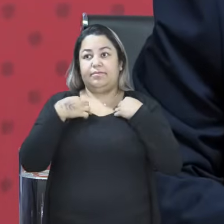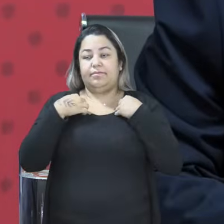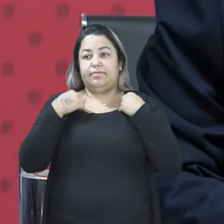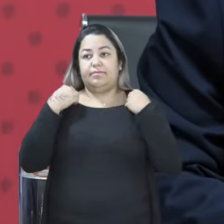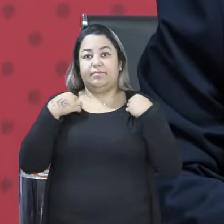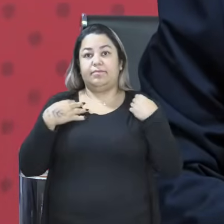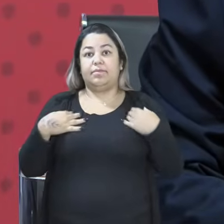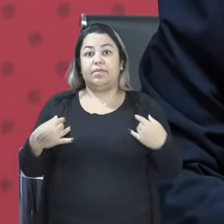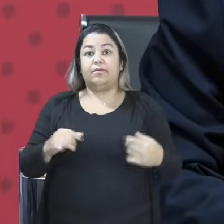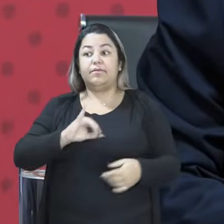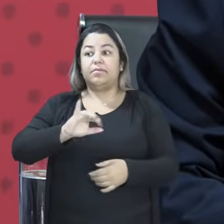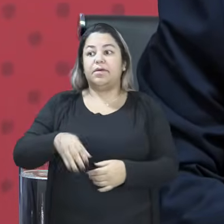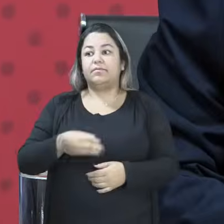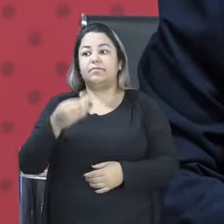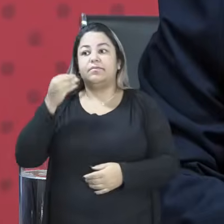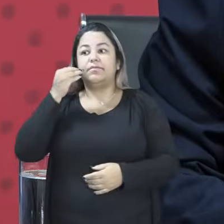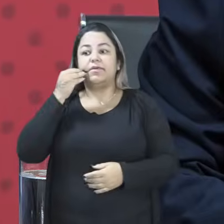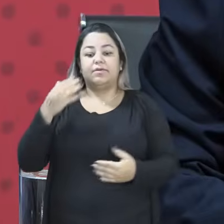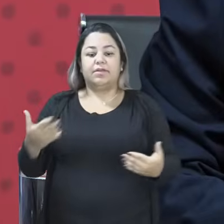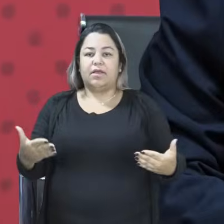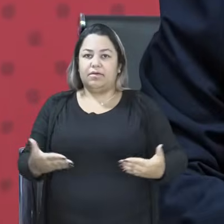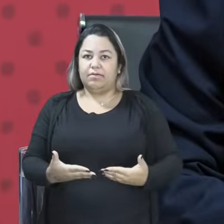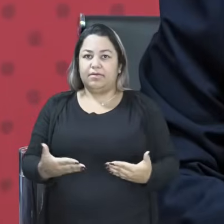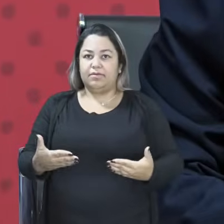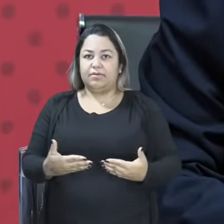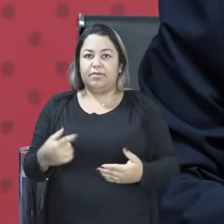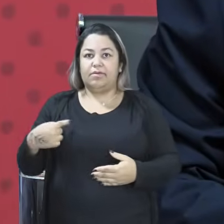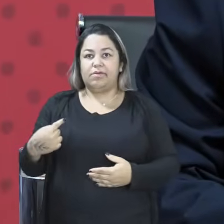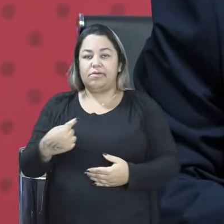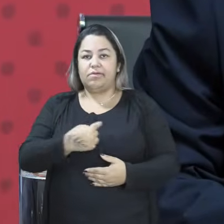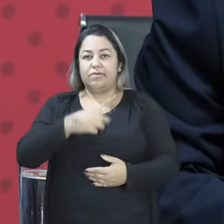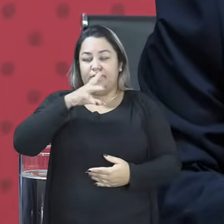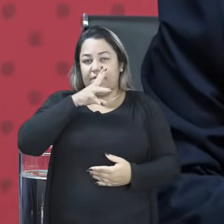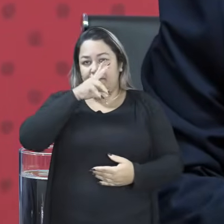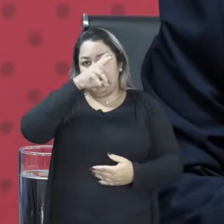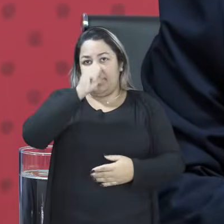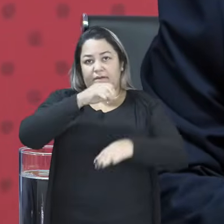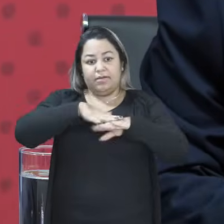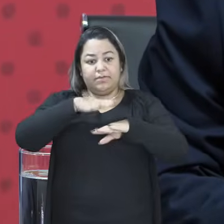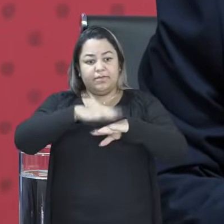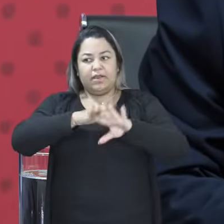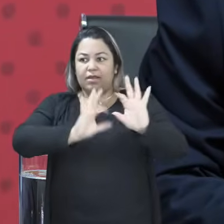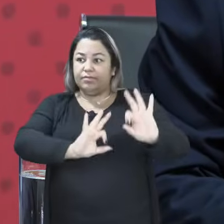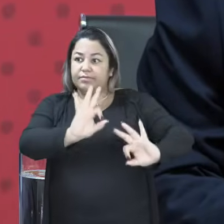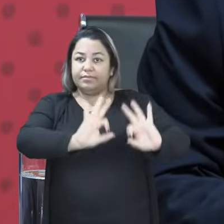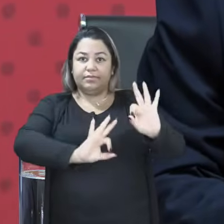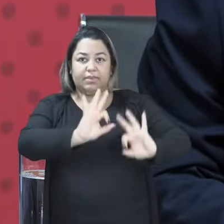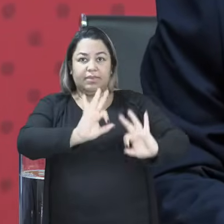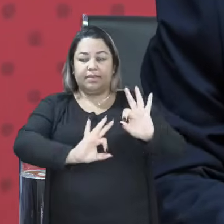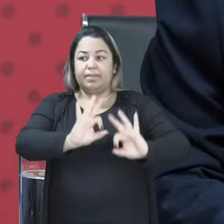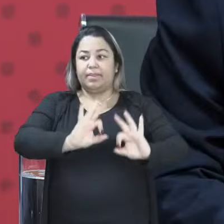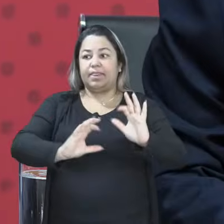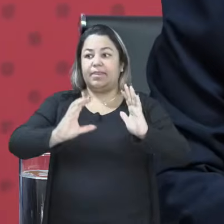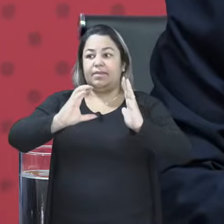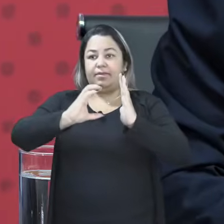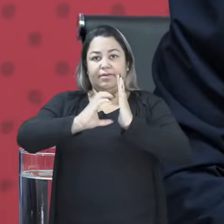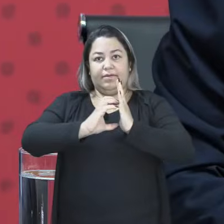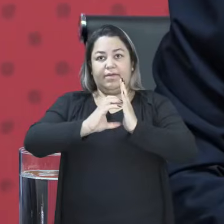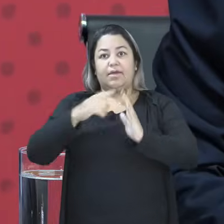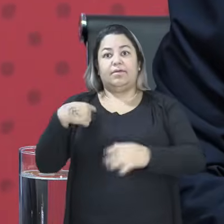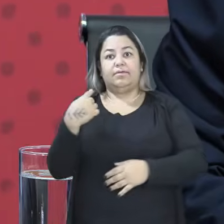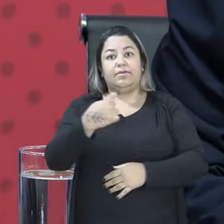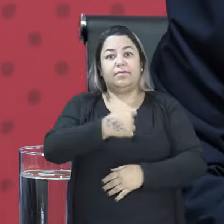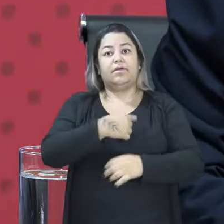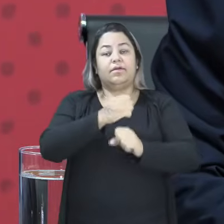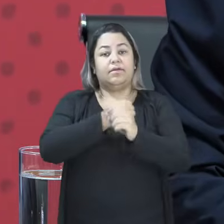aproveitar esse momento para que a gente fortaleça ainda mais a nossa organização partidária, a nossa capacidade de diálogo com a nossa